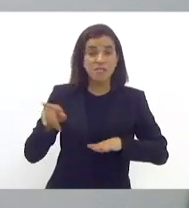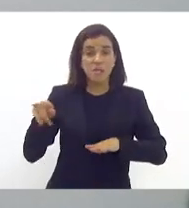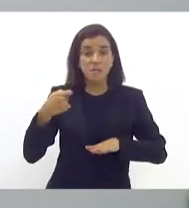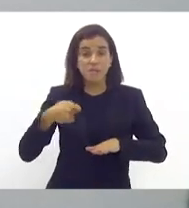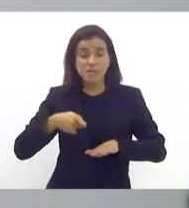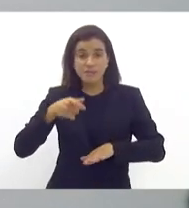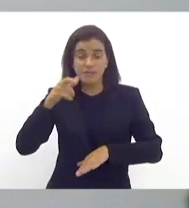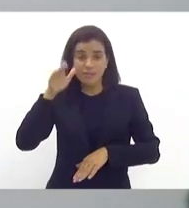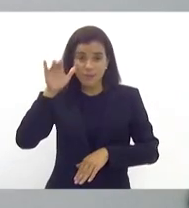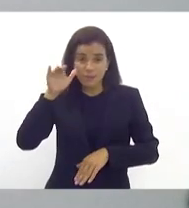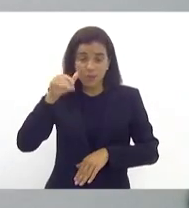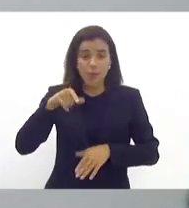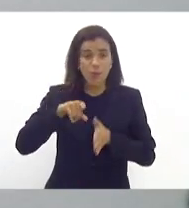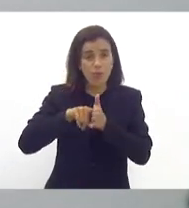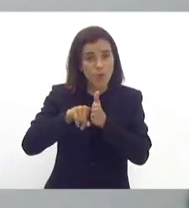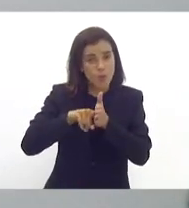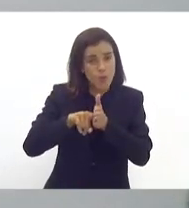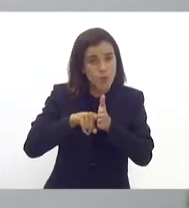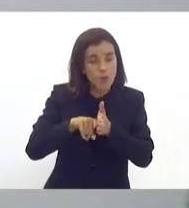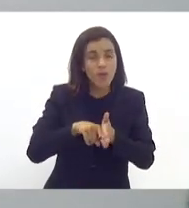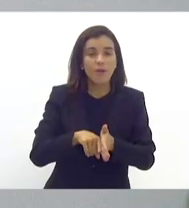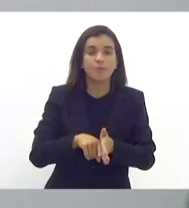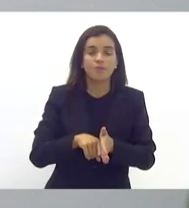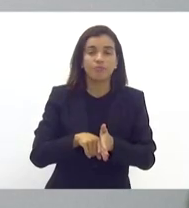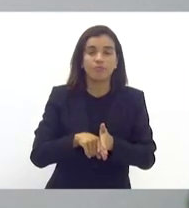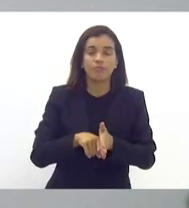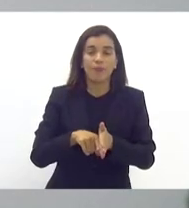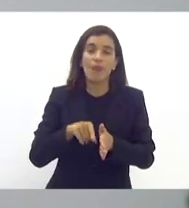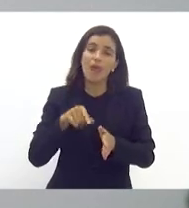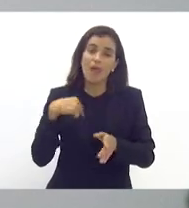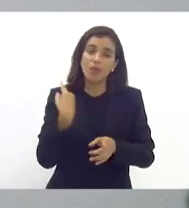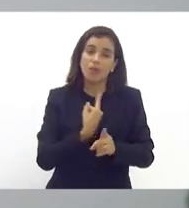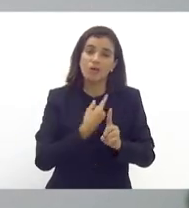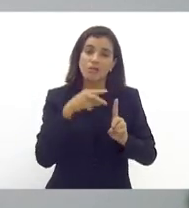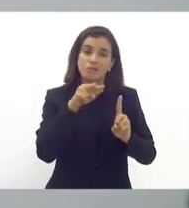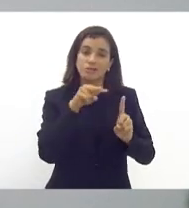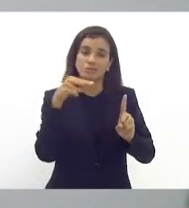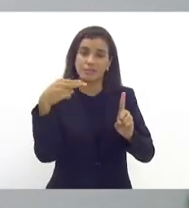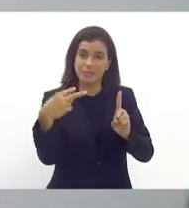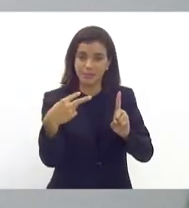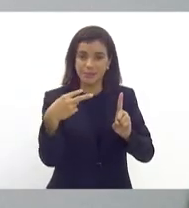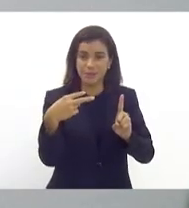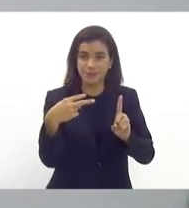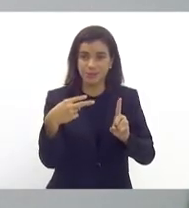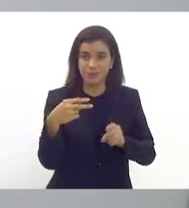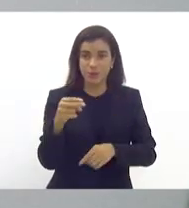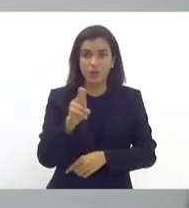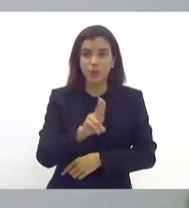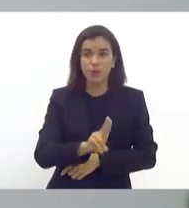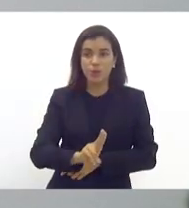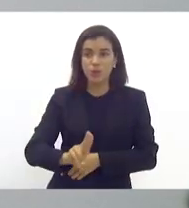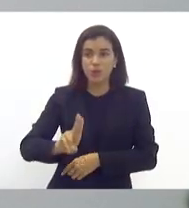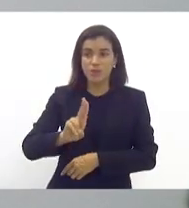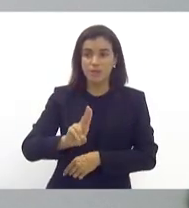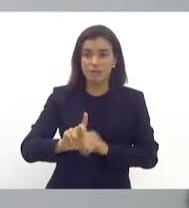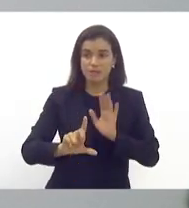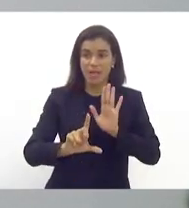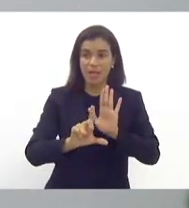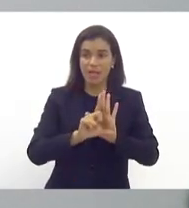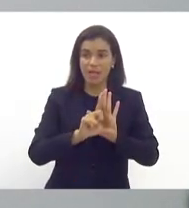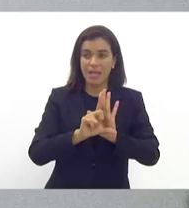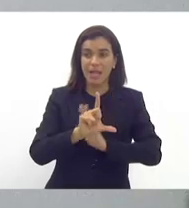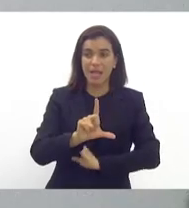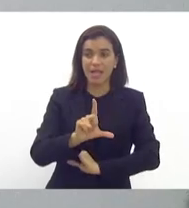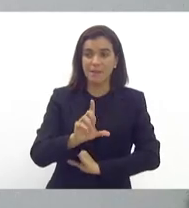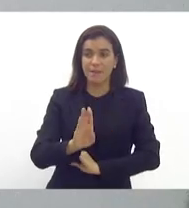né são bem singelos Mas é uma é a nossa visão né da coisa usar a lei brasileira